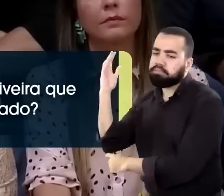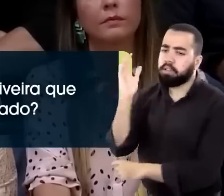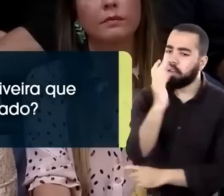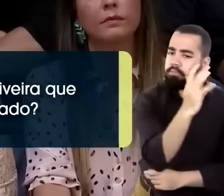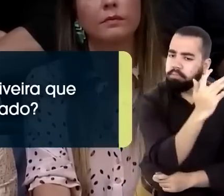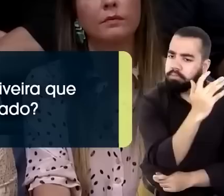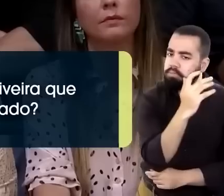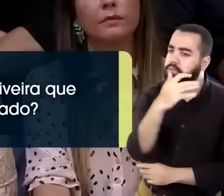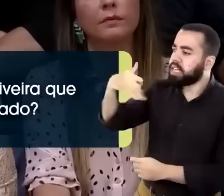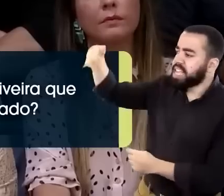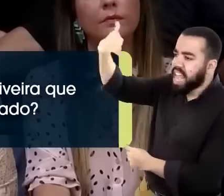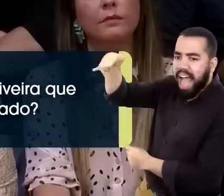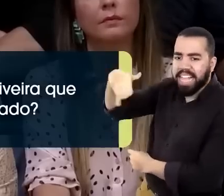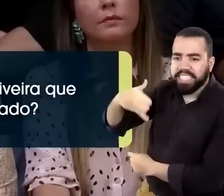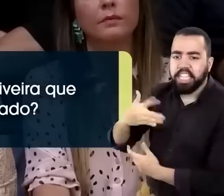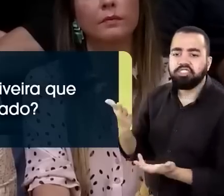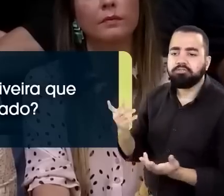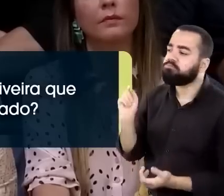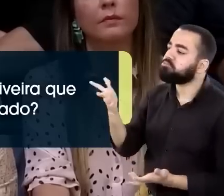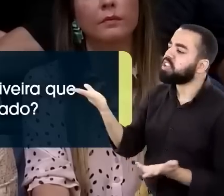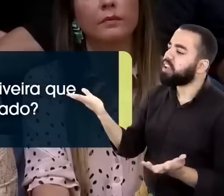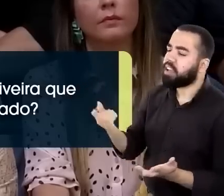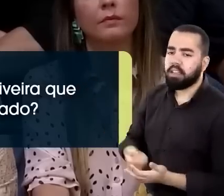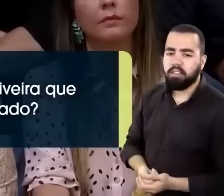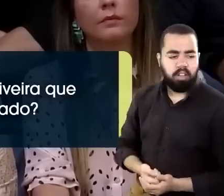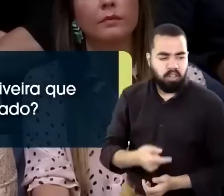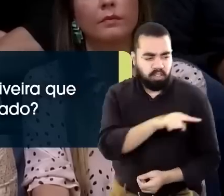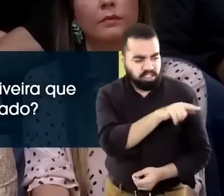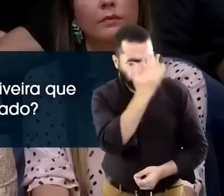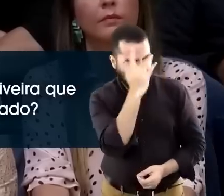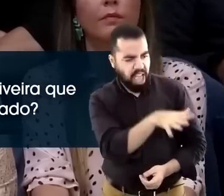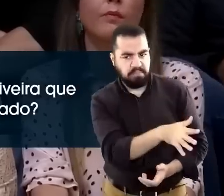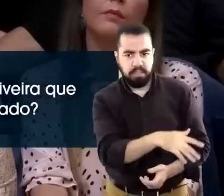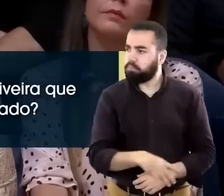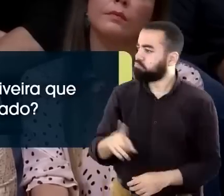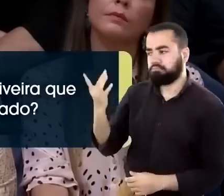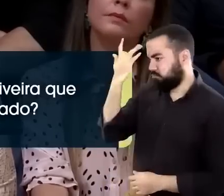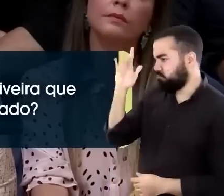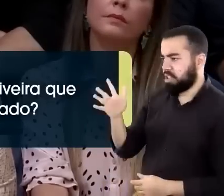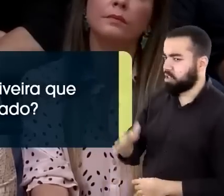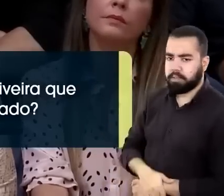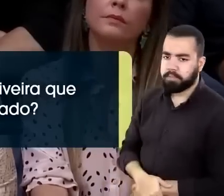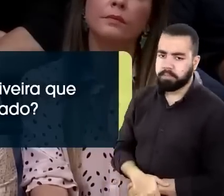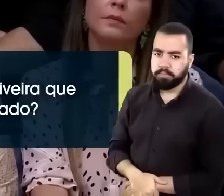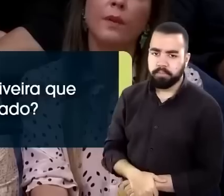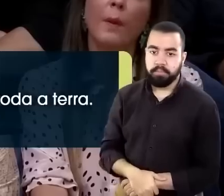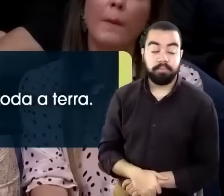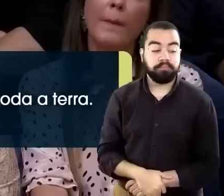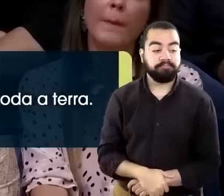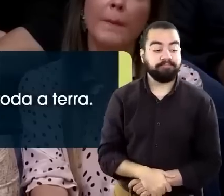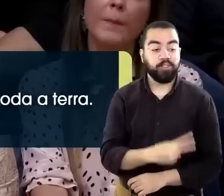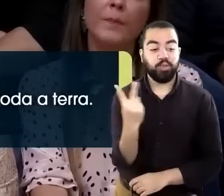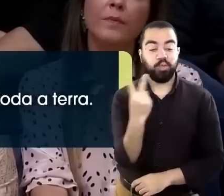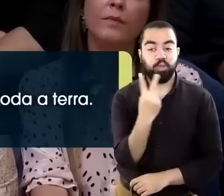de si azeite dourado? Ele me respondeu, não sabeis, ou não sabes que é isso? Eu disse, não, meu senhor. Então ele disse, são os